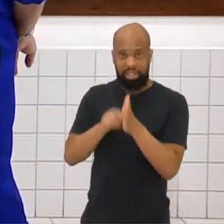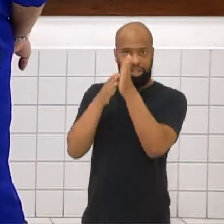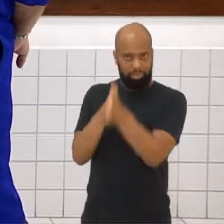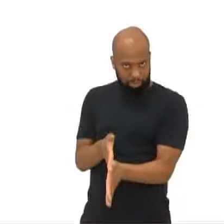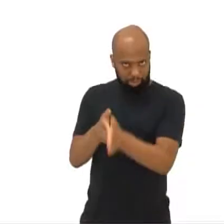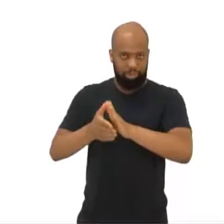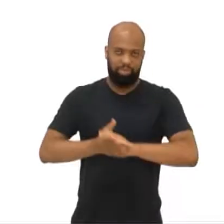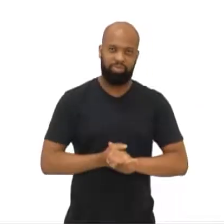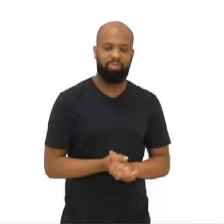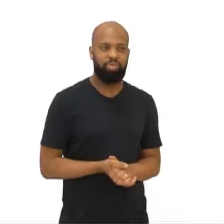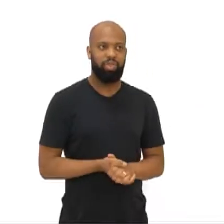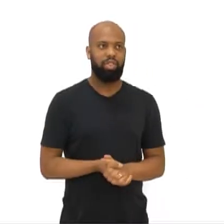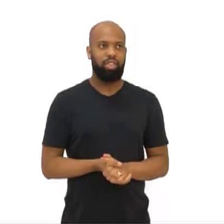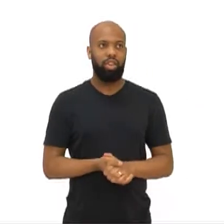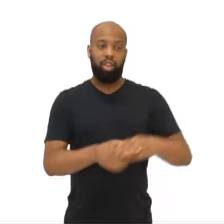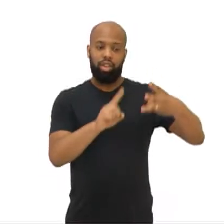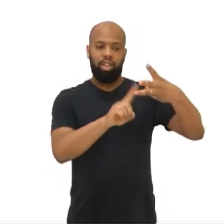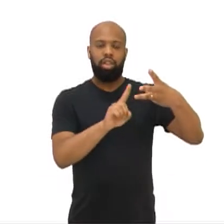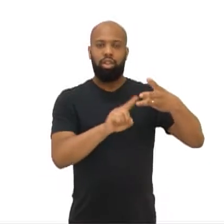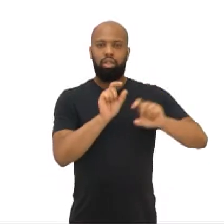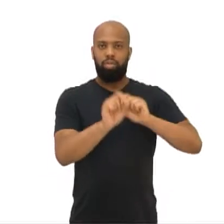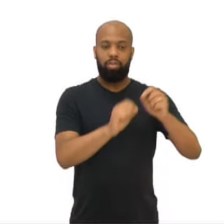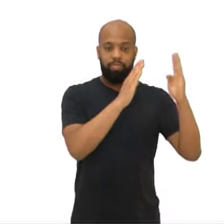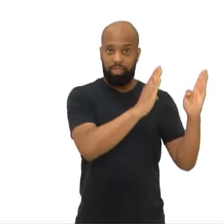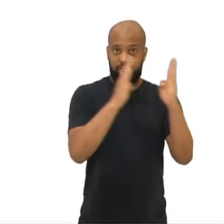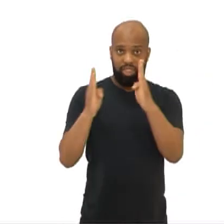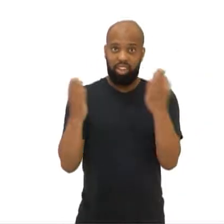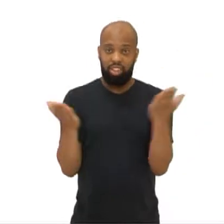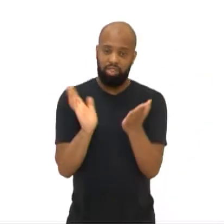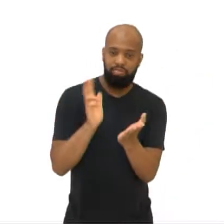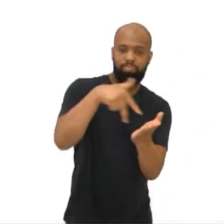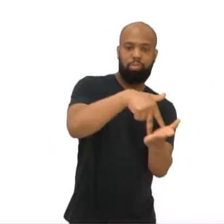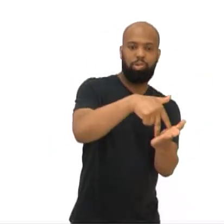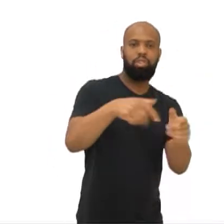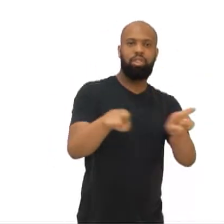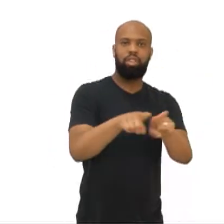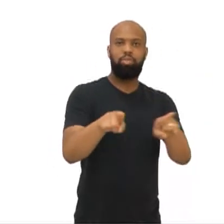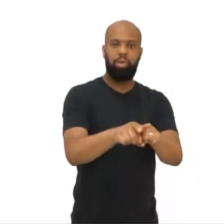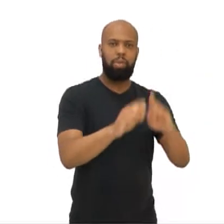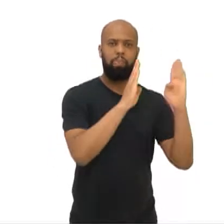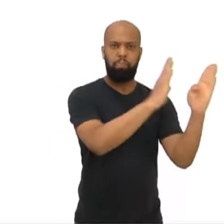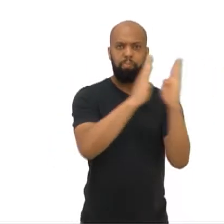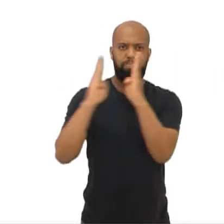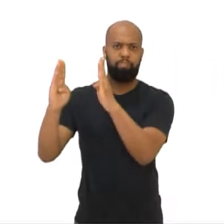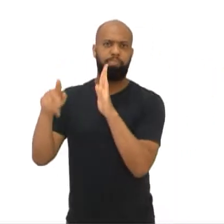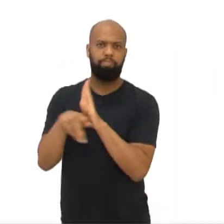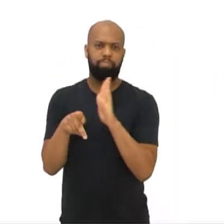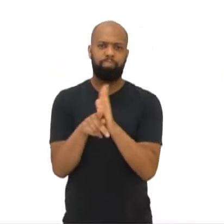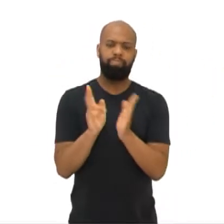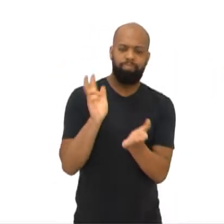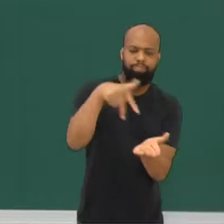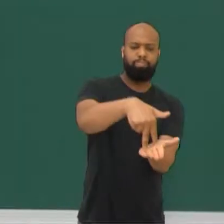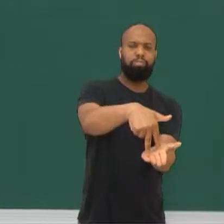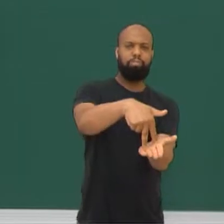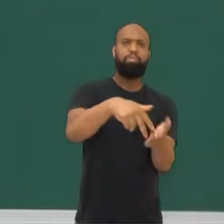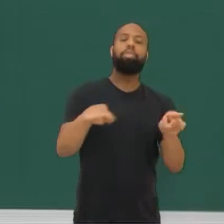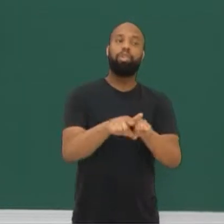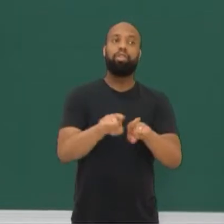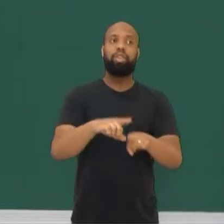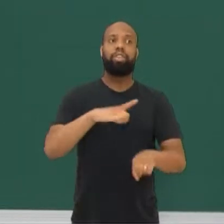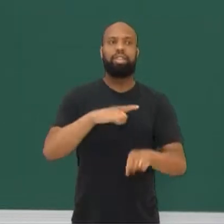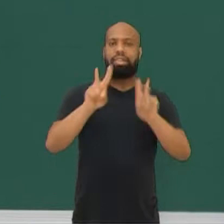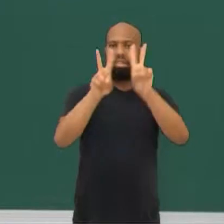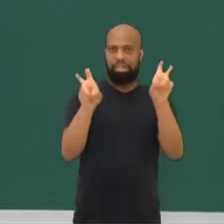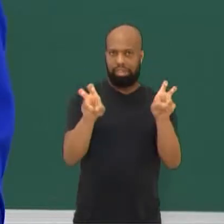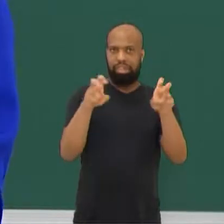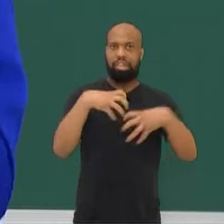último, então? O estado positivo, ou estágio positivo, né? Você vai encontrar esses terminhos diferentes